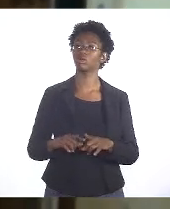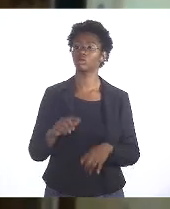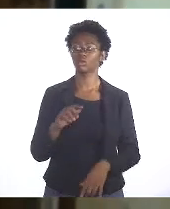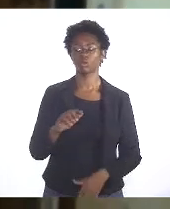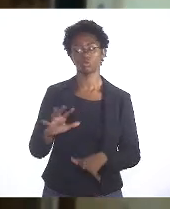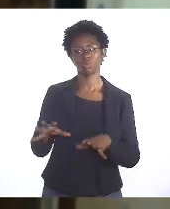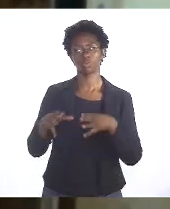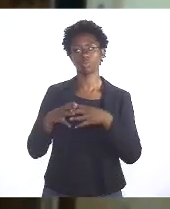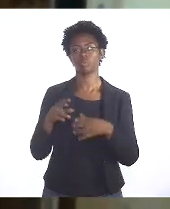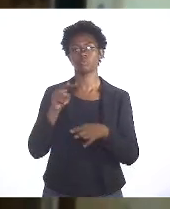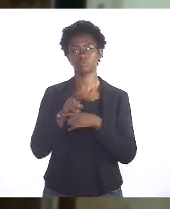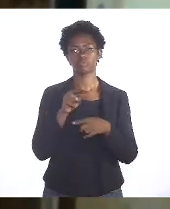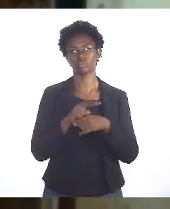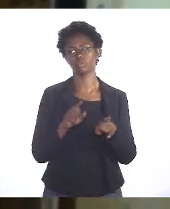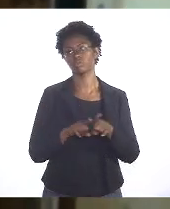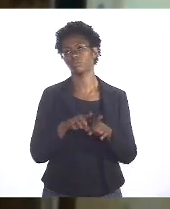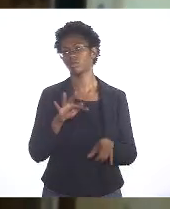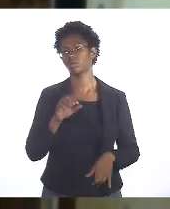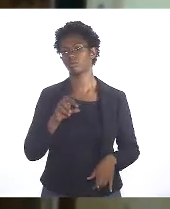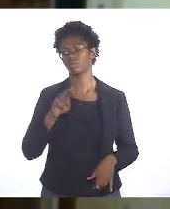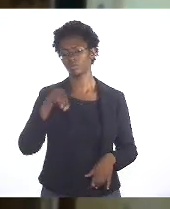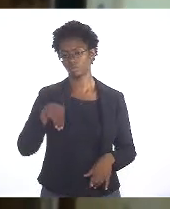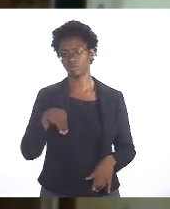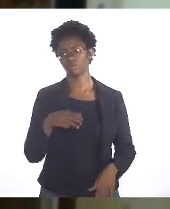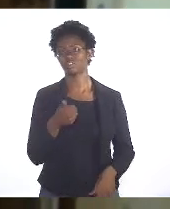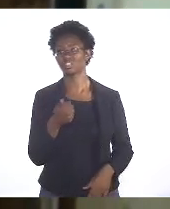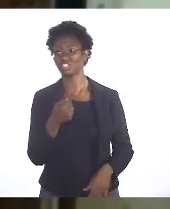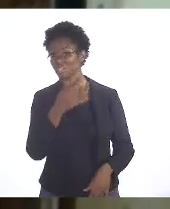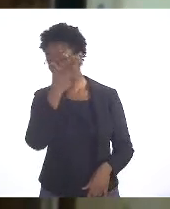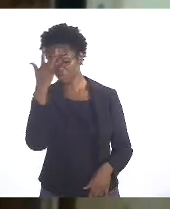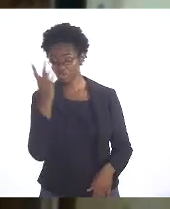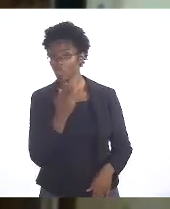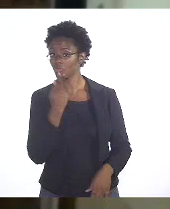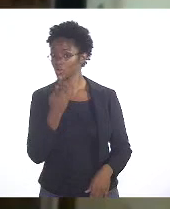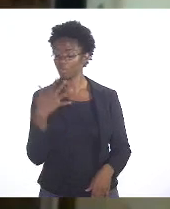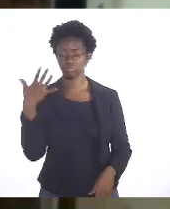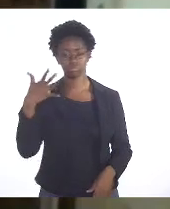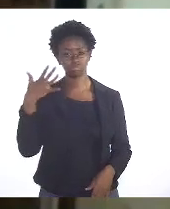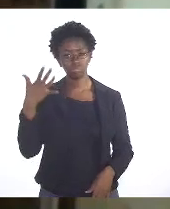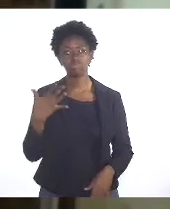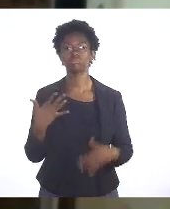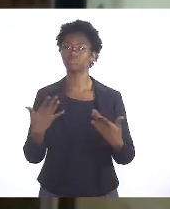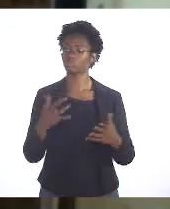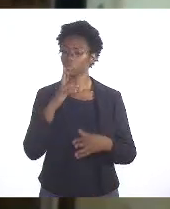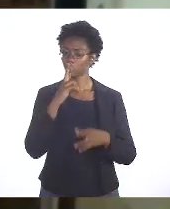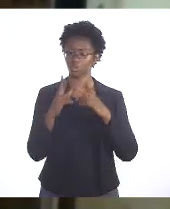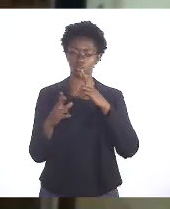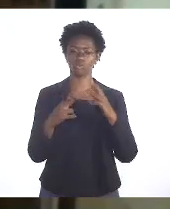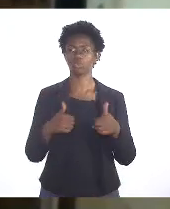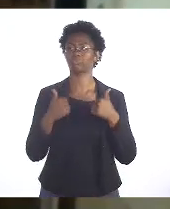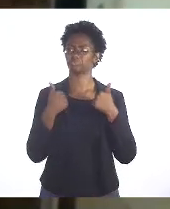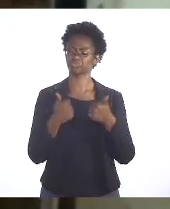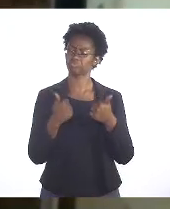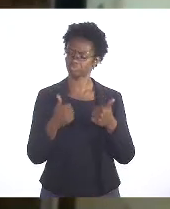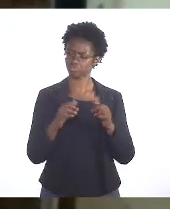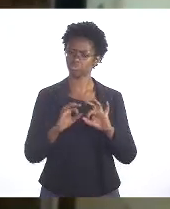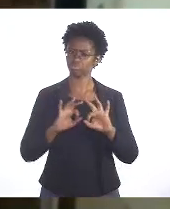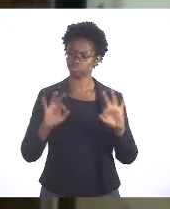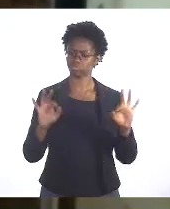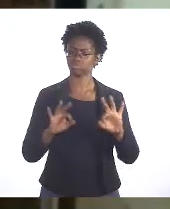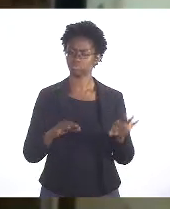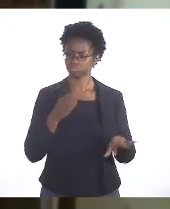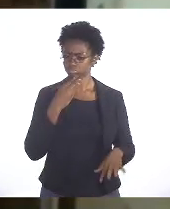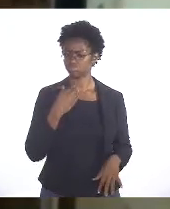Fórum. 17 pessoas fizeram uso da palavra. E o resultado foi muito positivo,